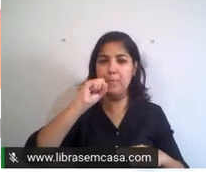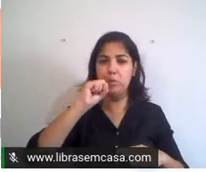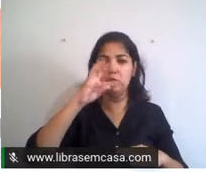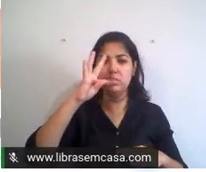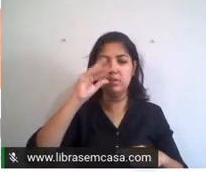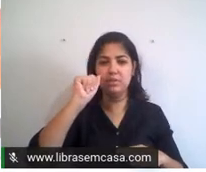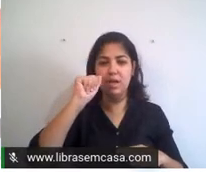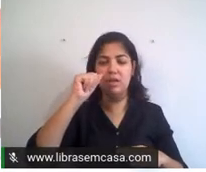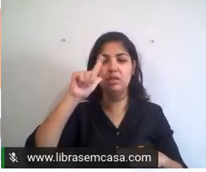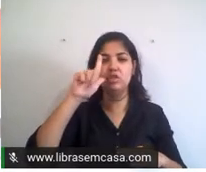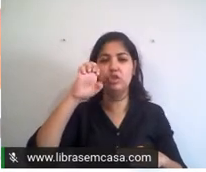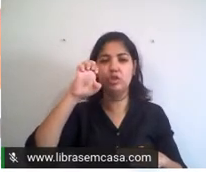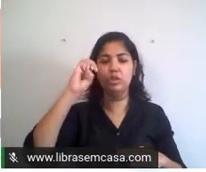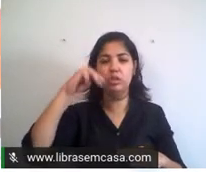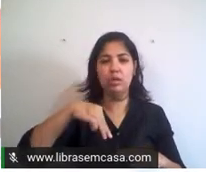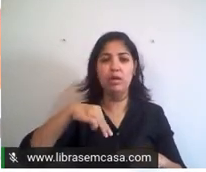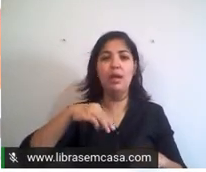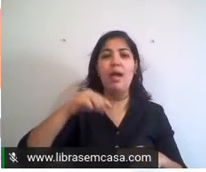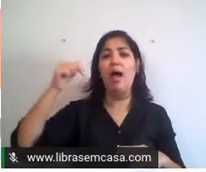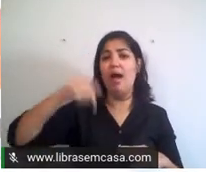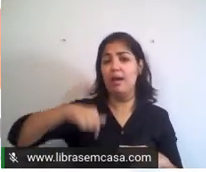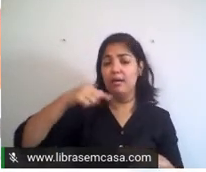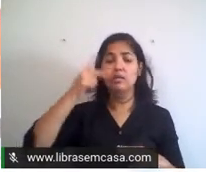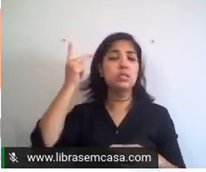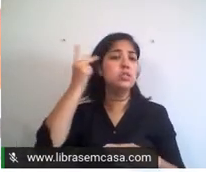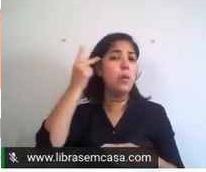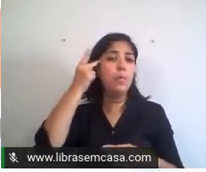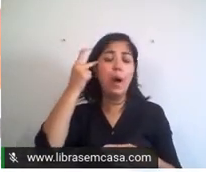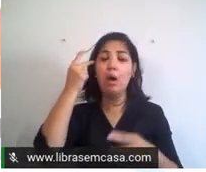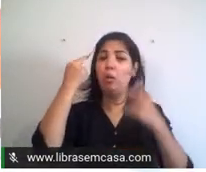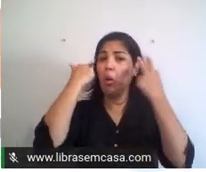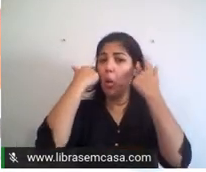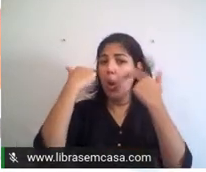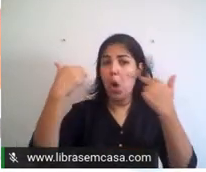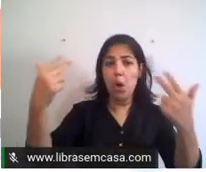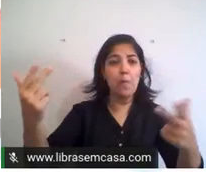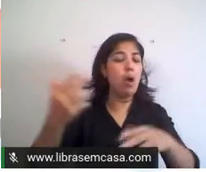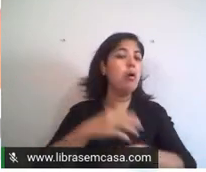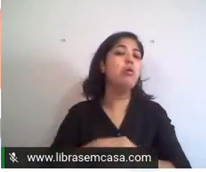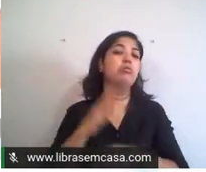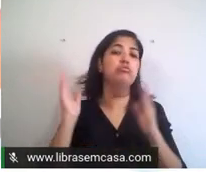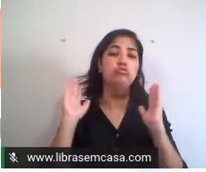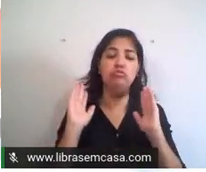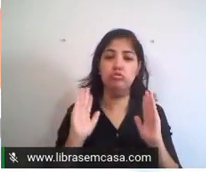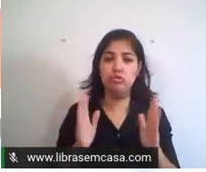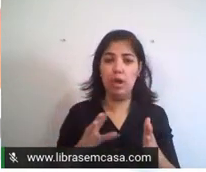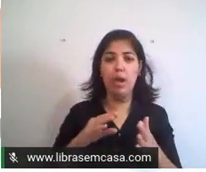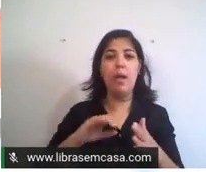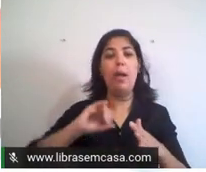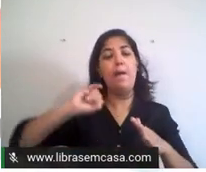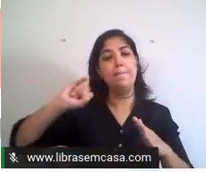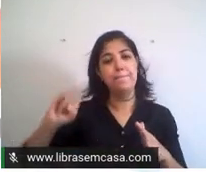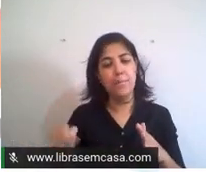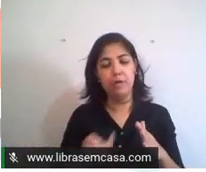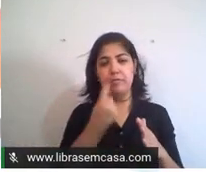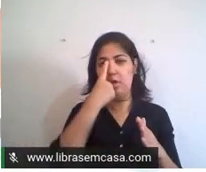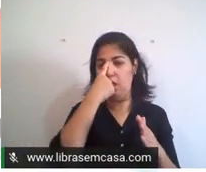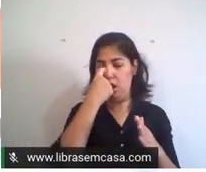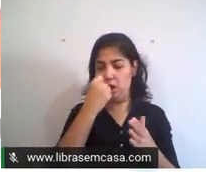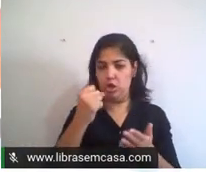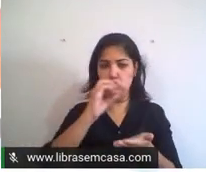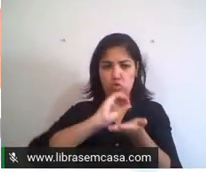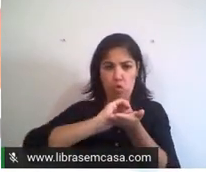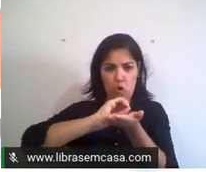mais comum, né? Você usar compostagem para você, na verdade, aproveitar o lixo orgânico. O